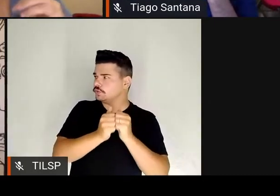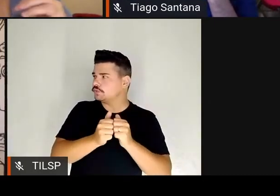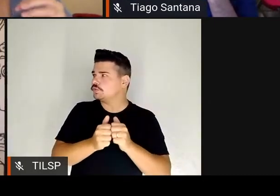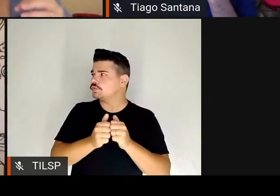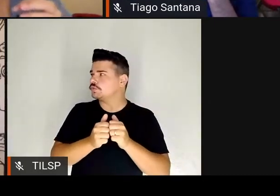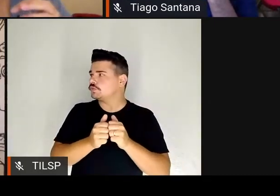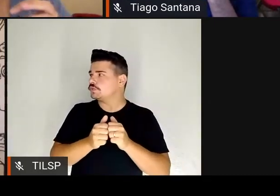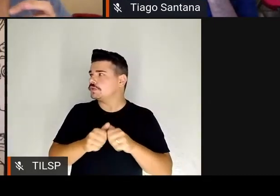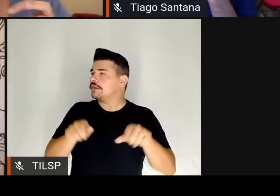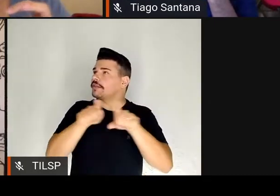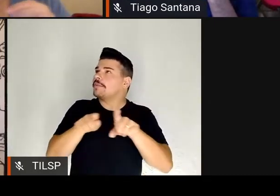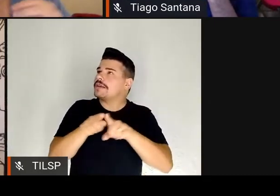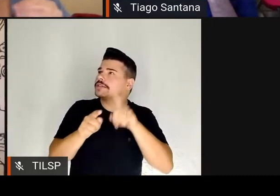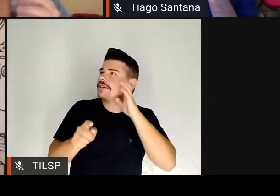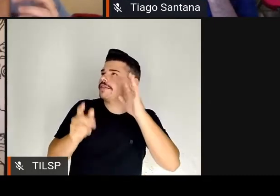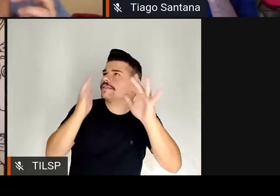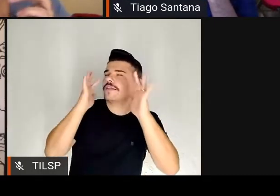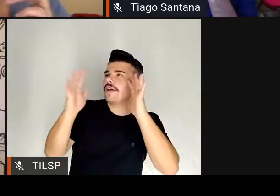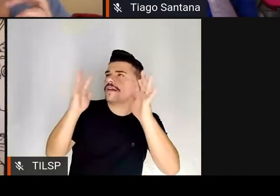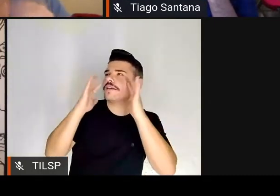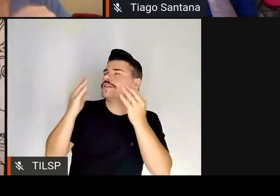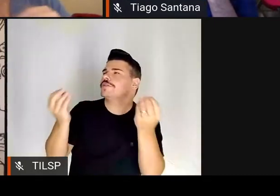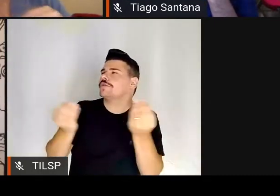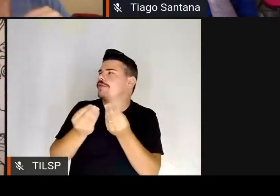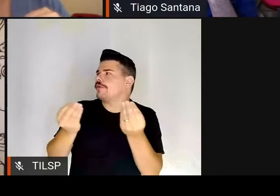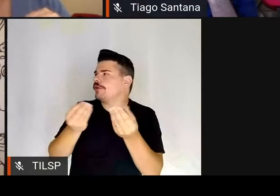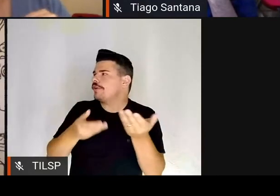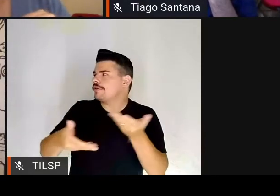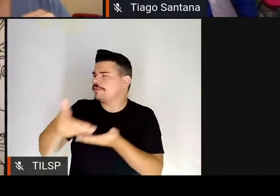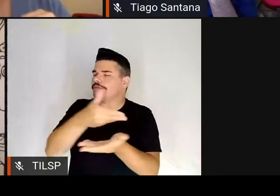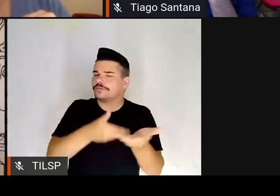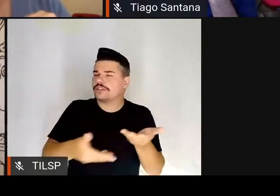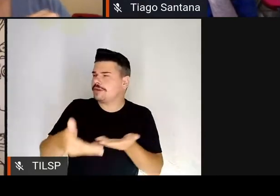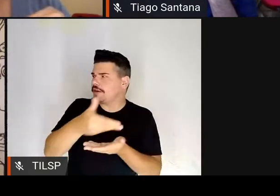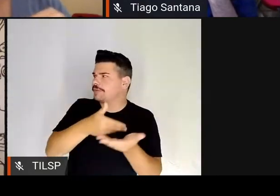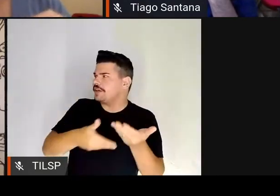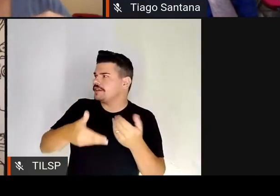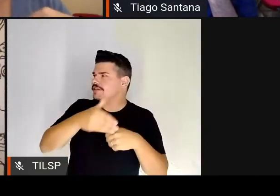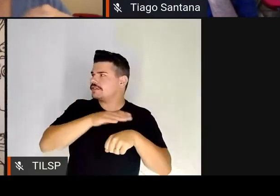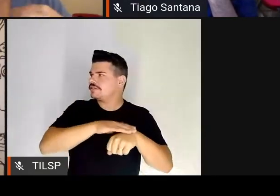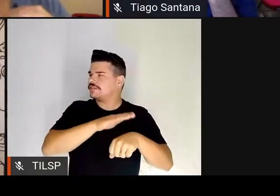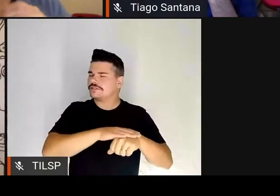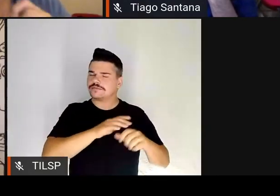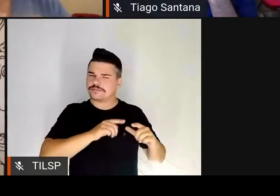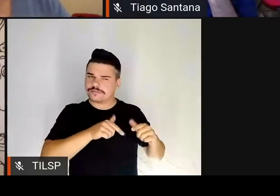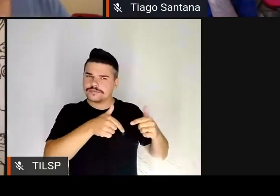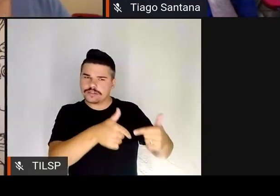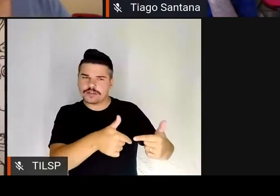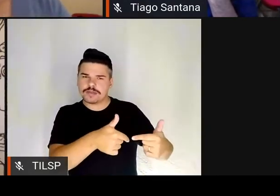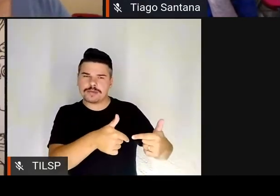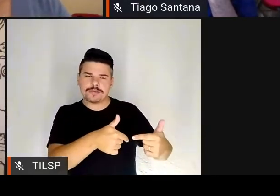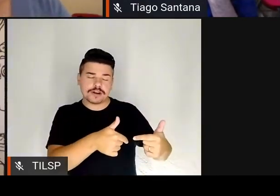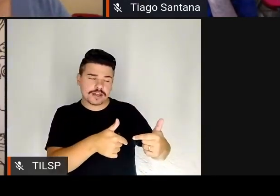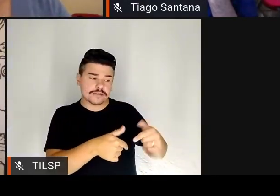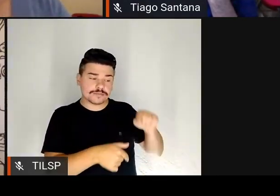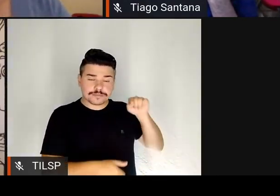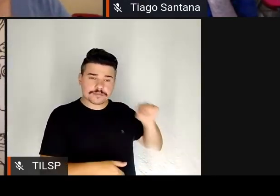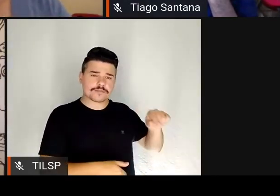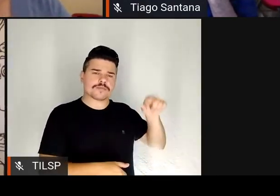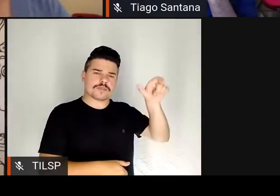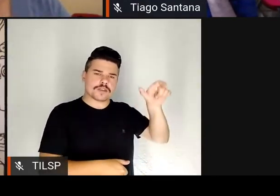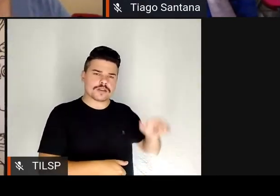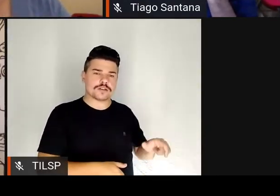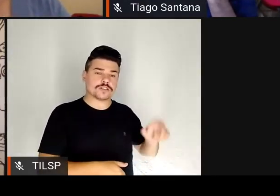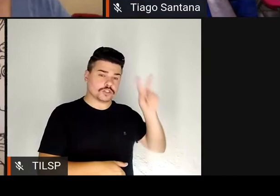um pouco essa ideia mesmo, né, de onde se origina e para onde vai. E também, como